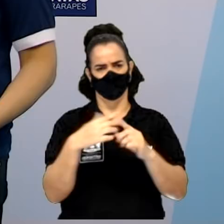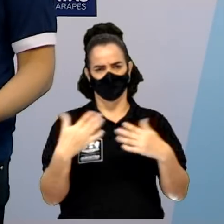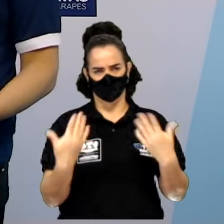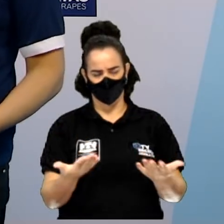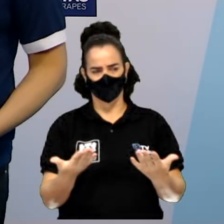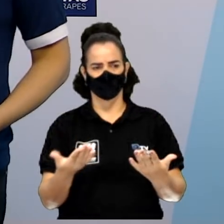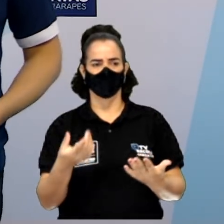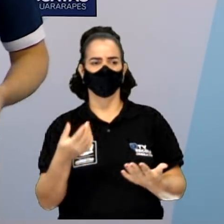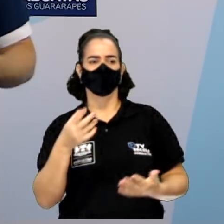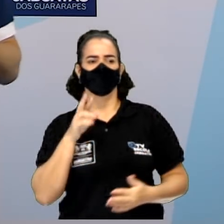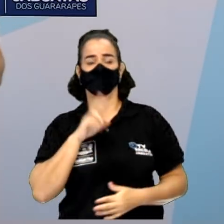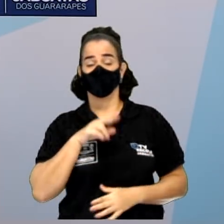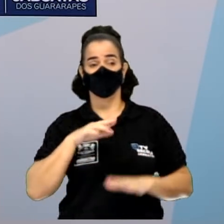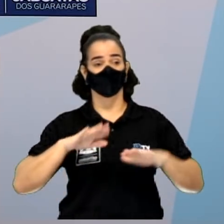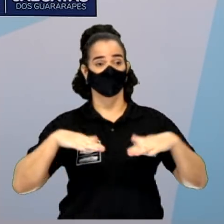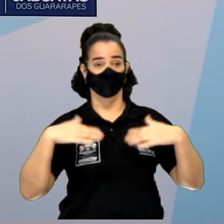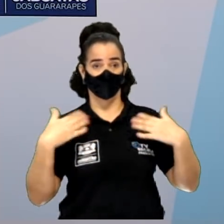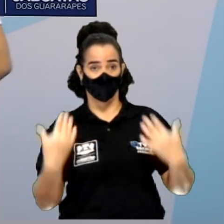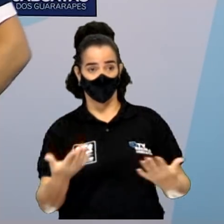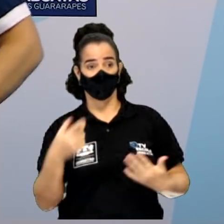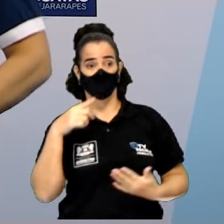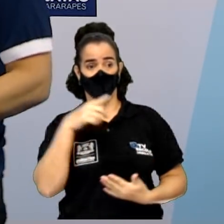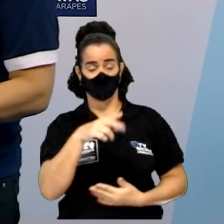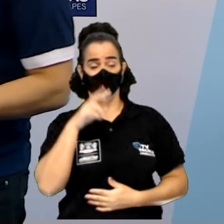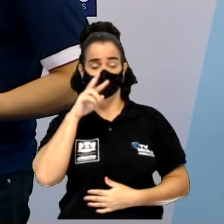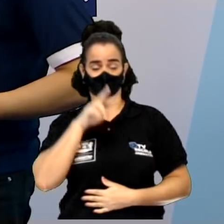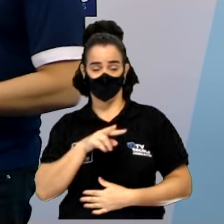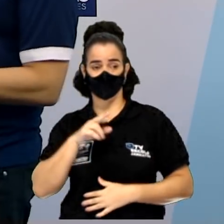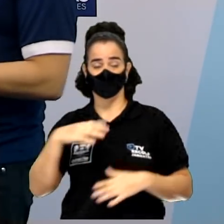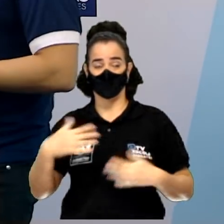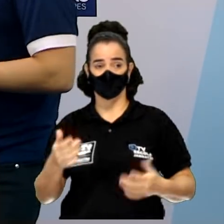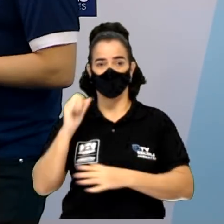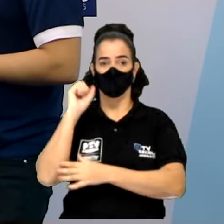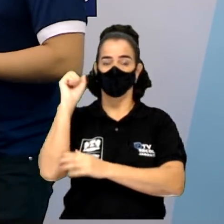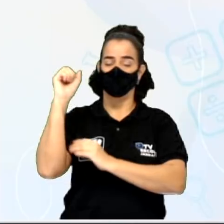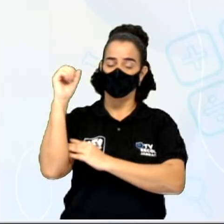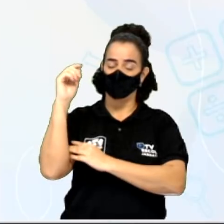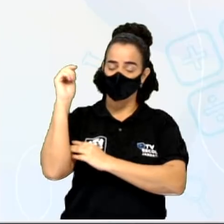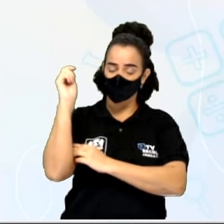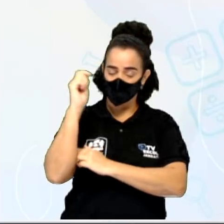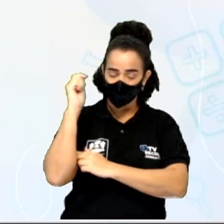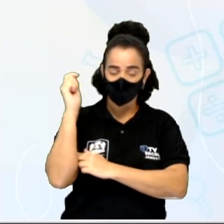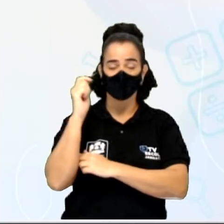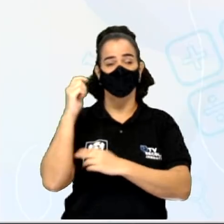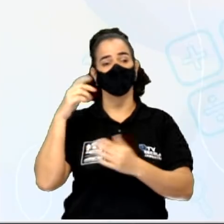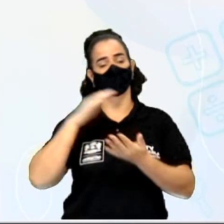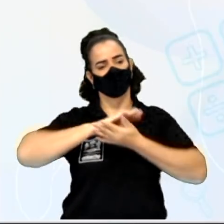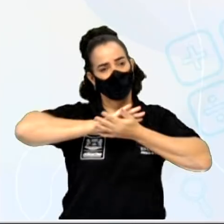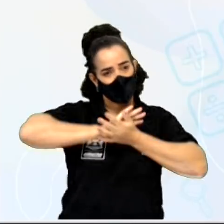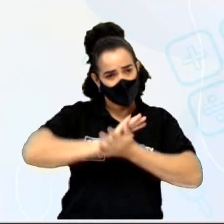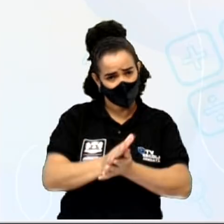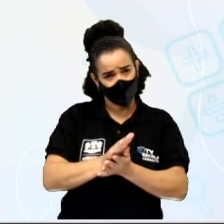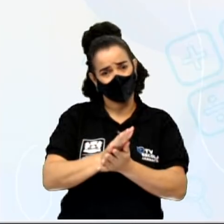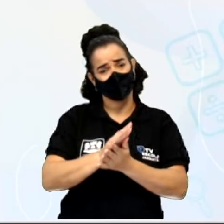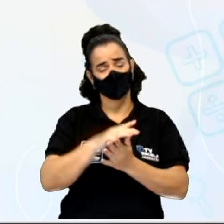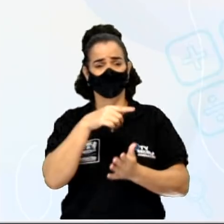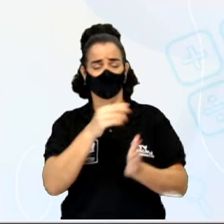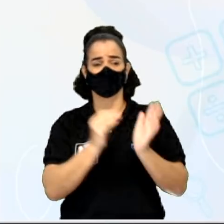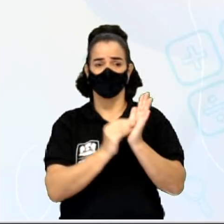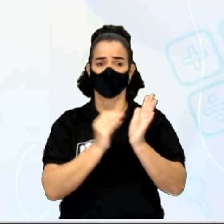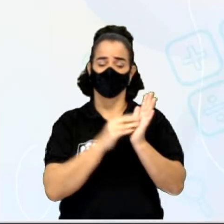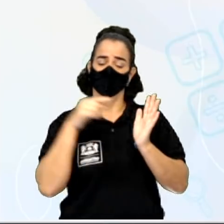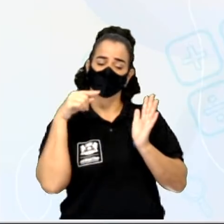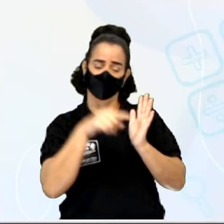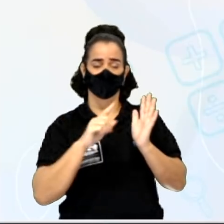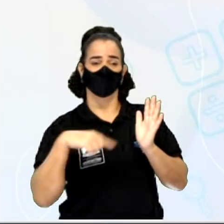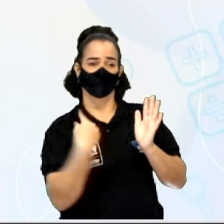de adição. Então, o que a gente vai ver ali agora? A gravidade do preconceito é o que vai ser aí exposto para a gente. Porque